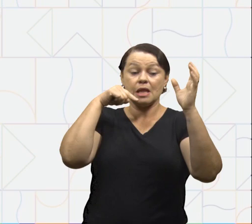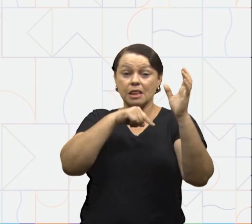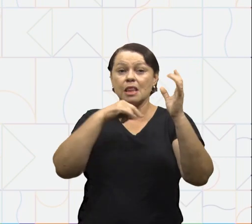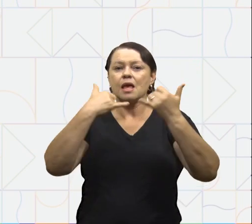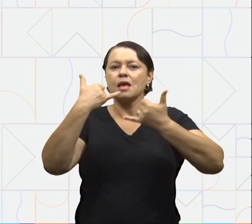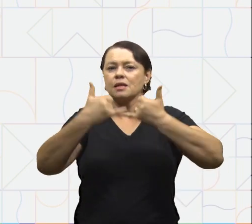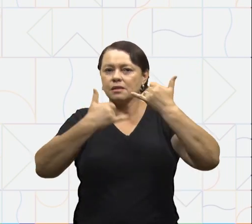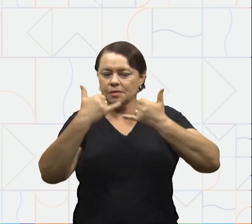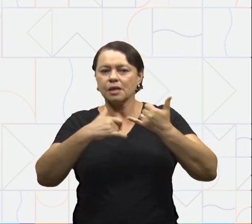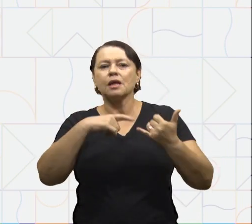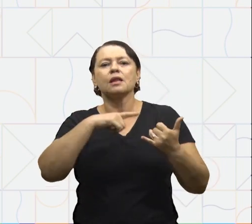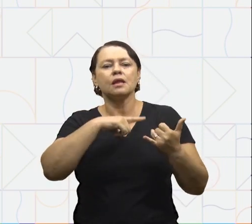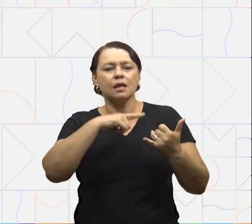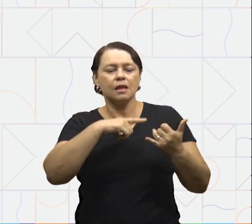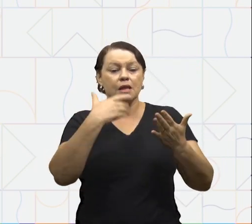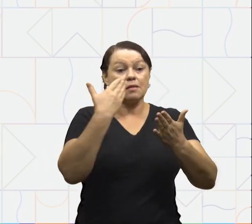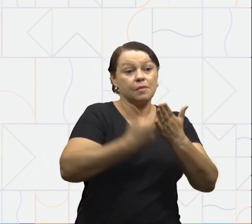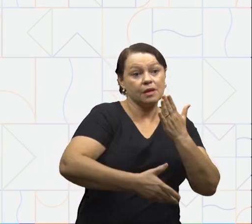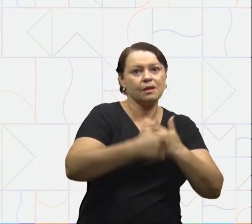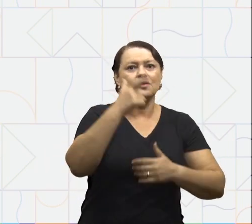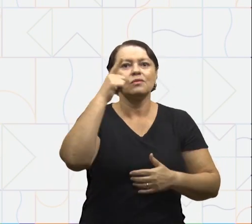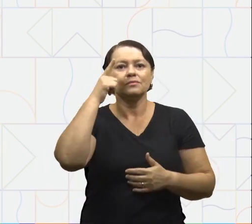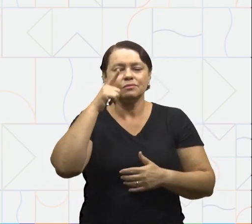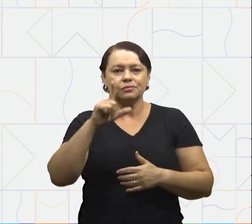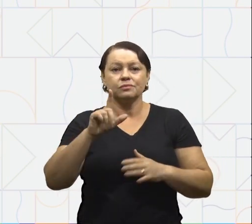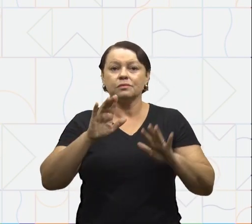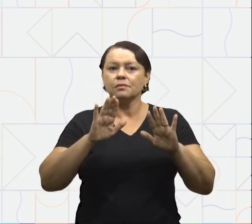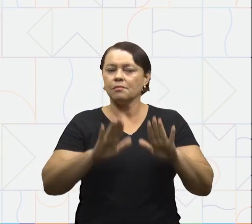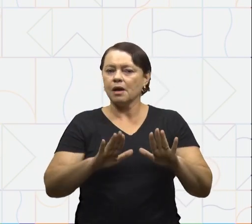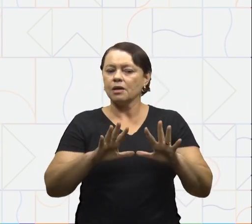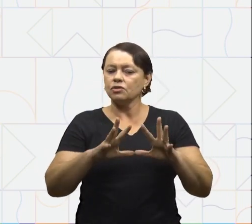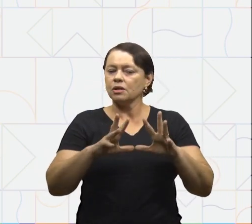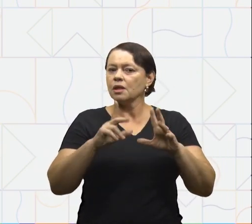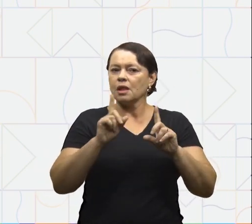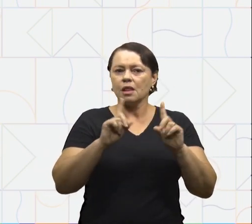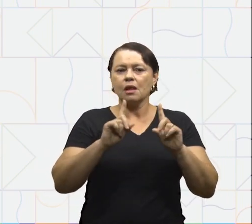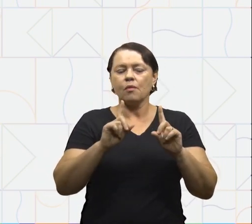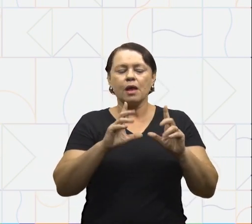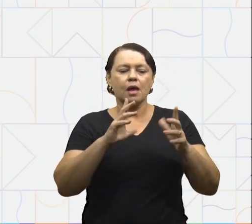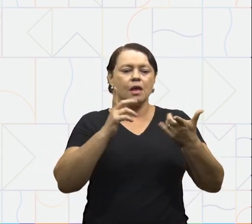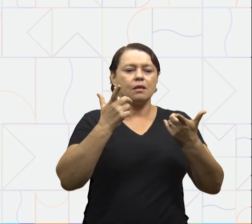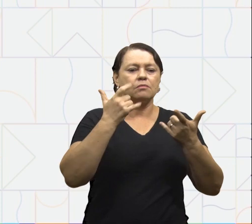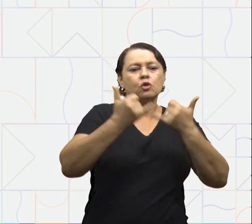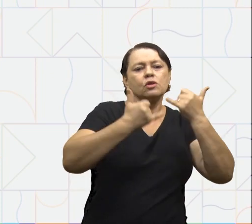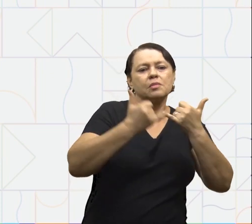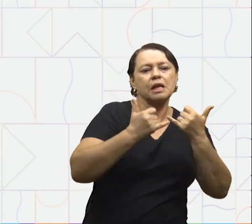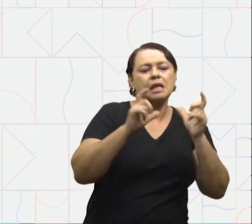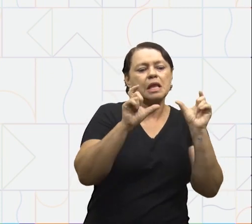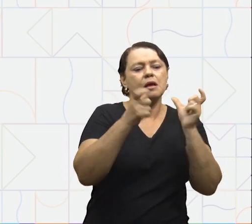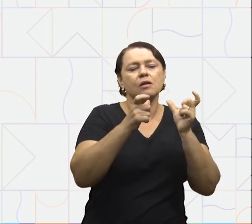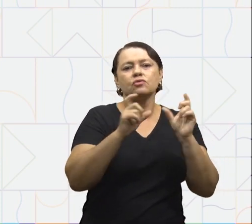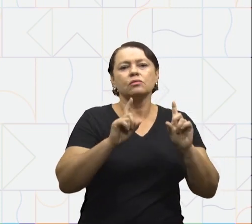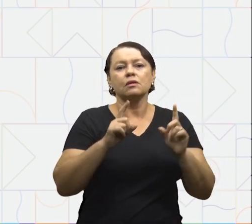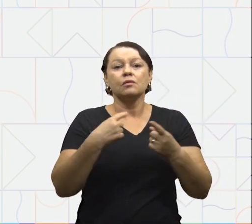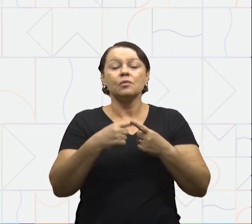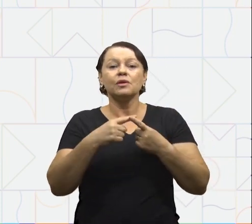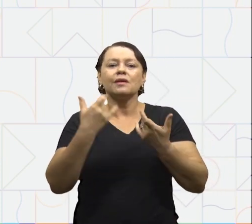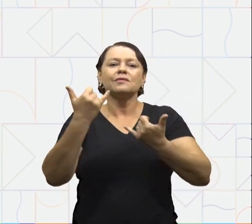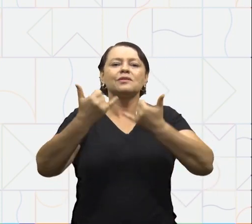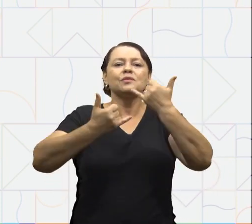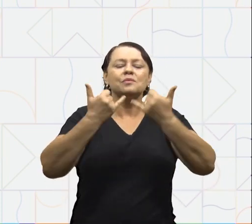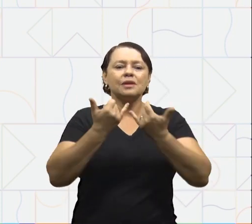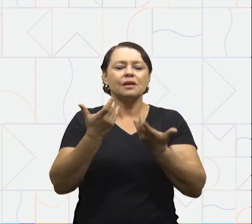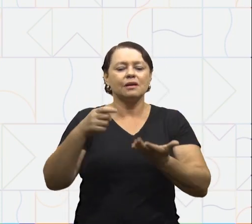Pois nessas brincadeiras temos um perdedor e um vencedor. Porém, nem toda brincadeira é um jogo, pois quando brincamos de